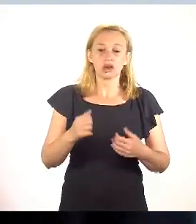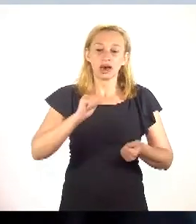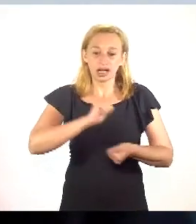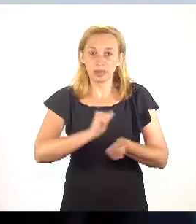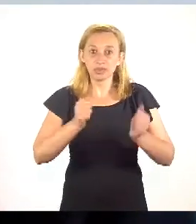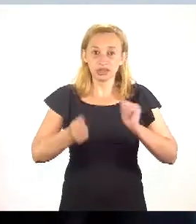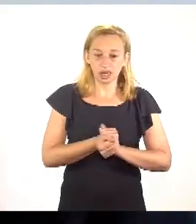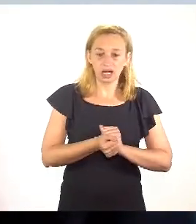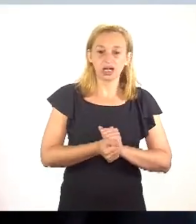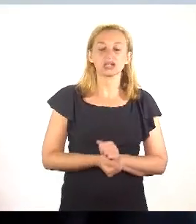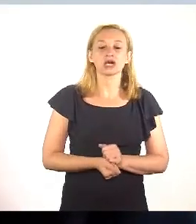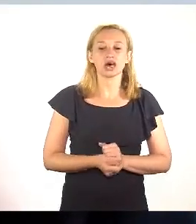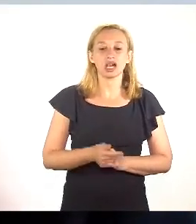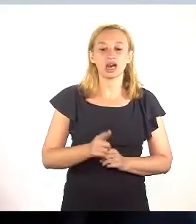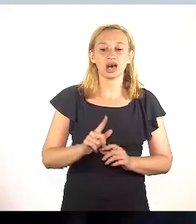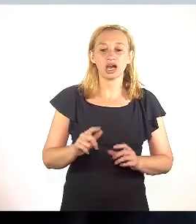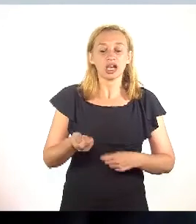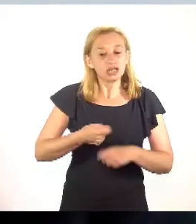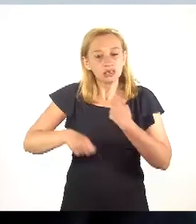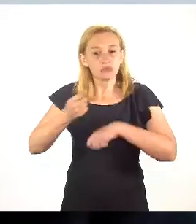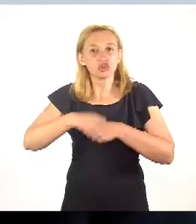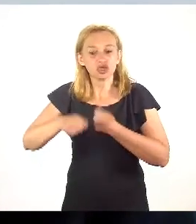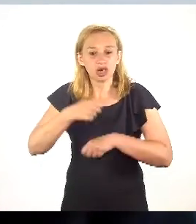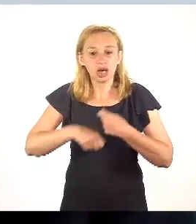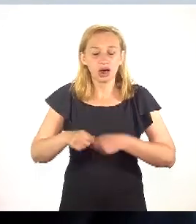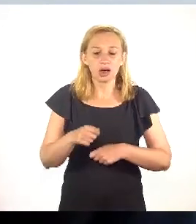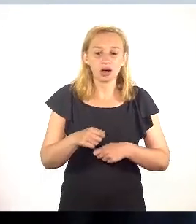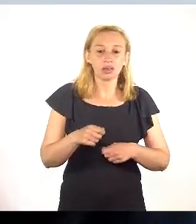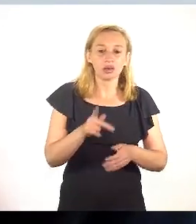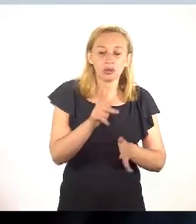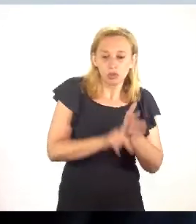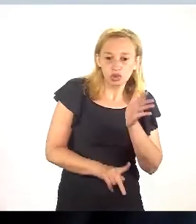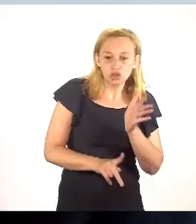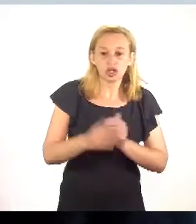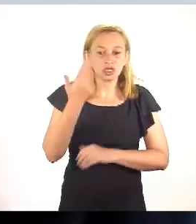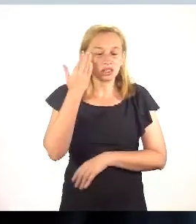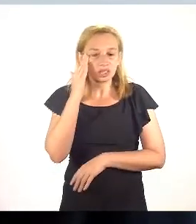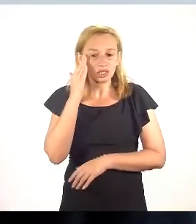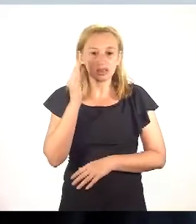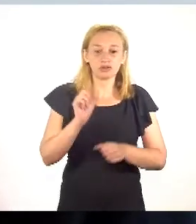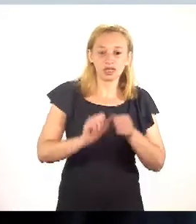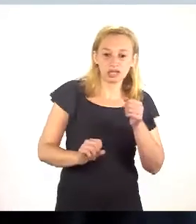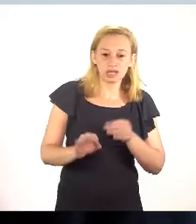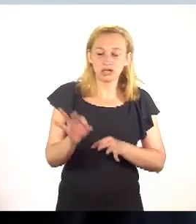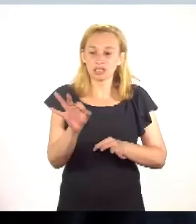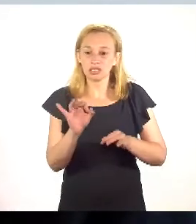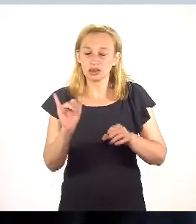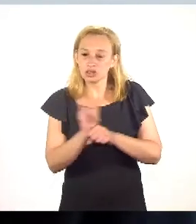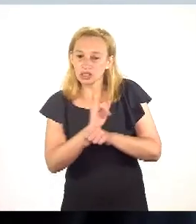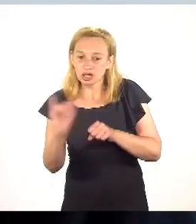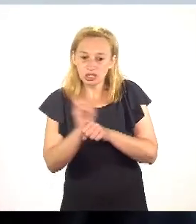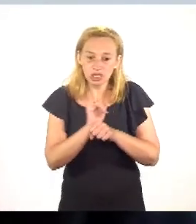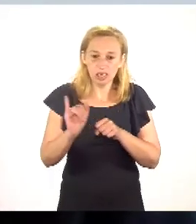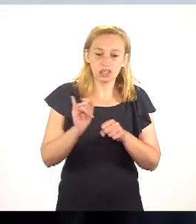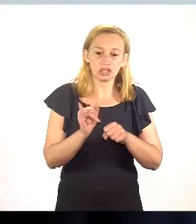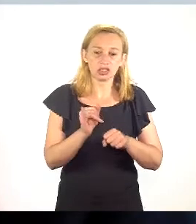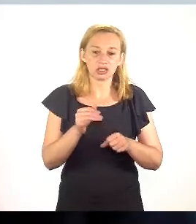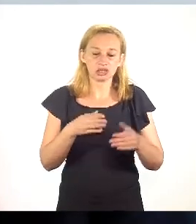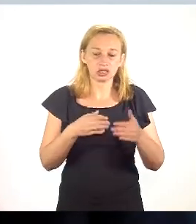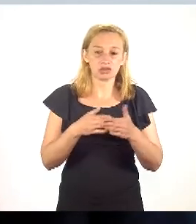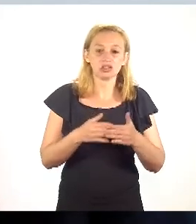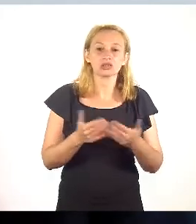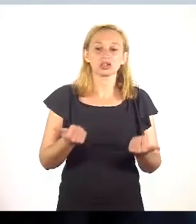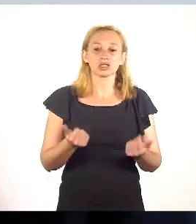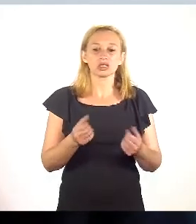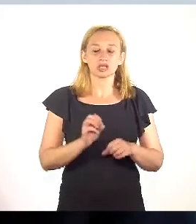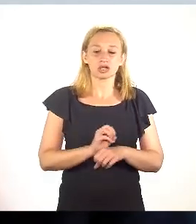habilitados a gerenciar projetos, empreendimentos, fazer planejamento de intervenções, deveriam ter esse certificado.